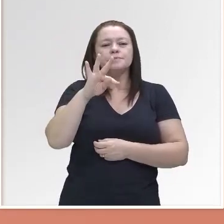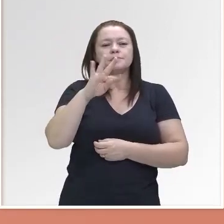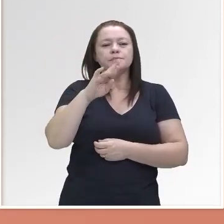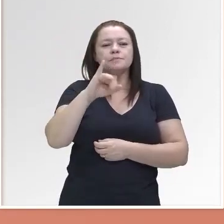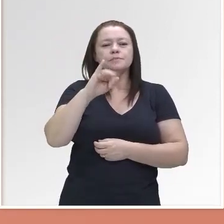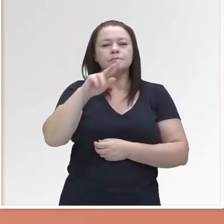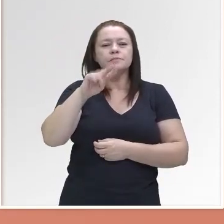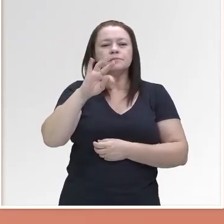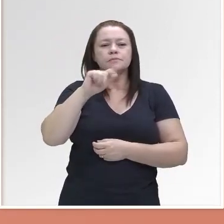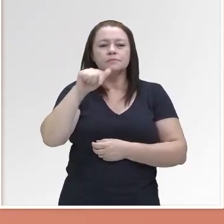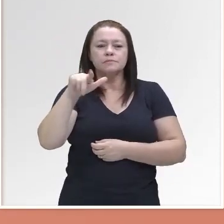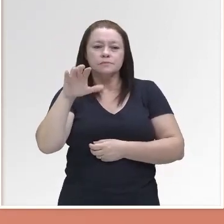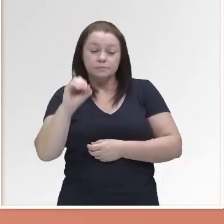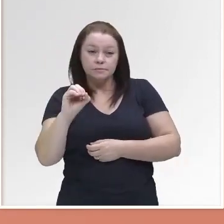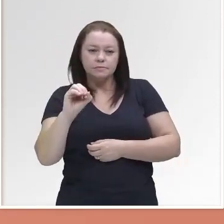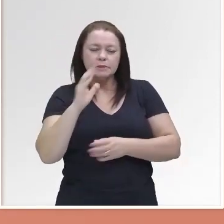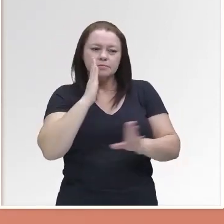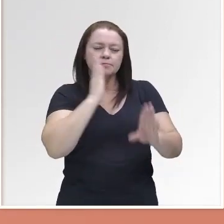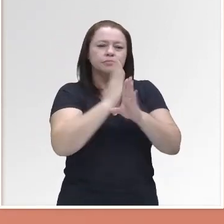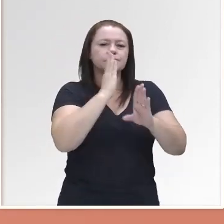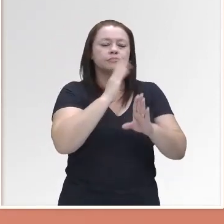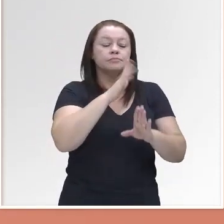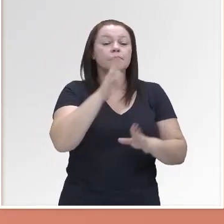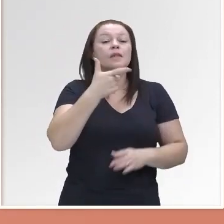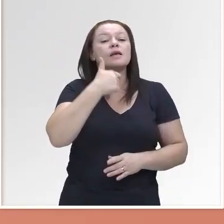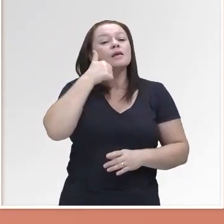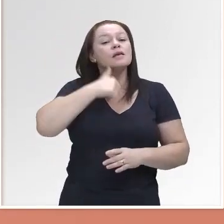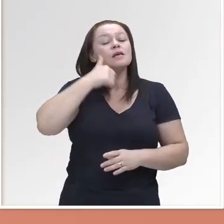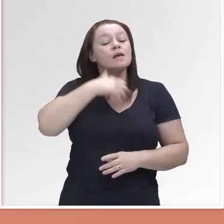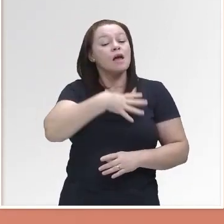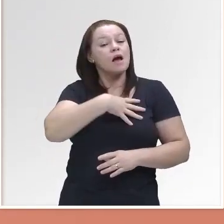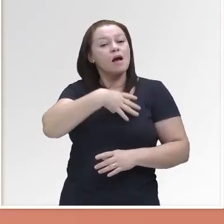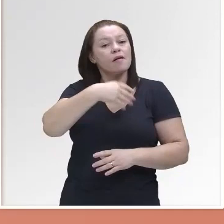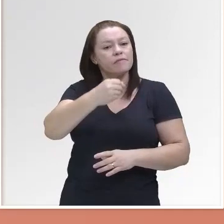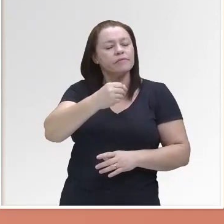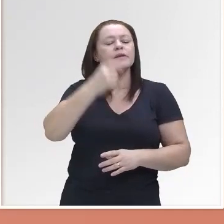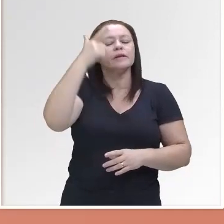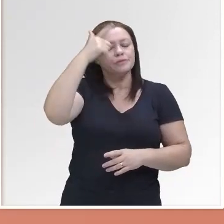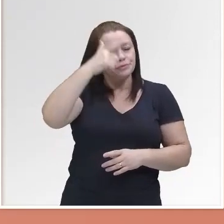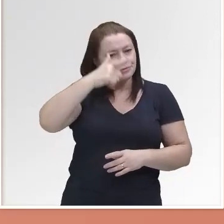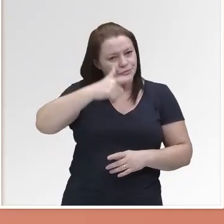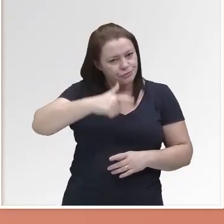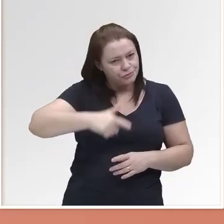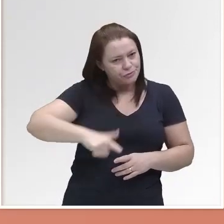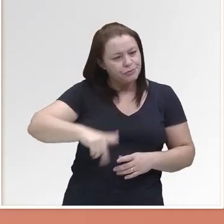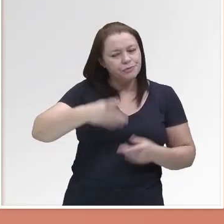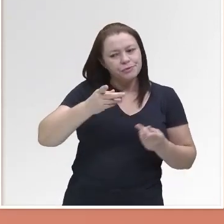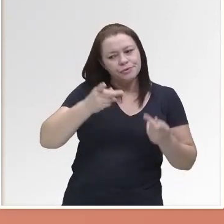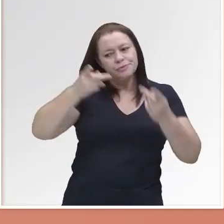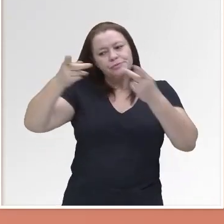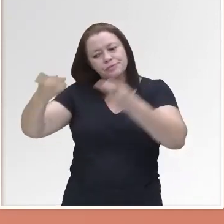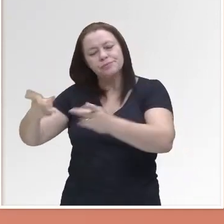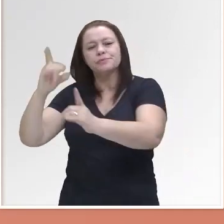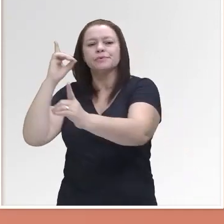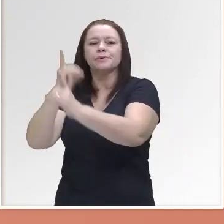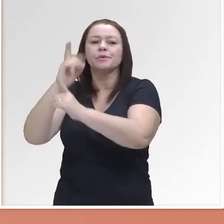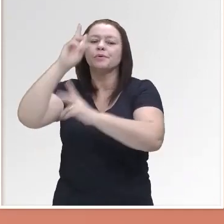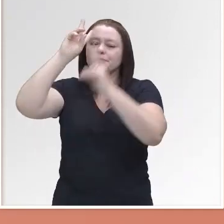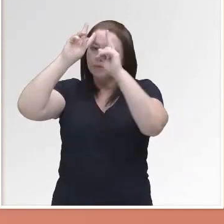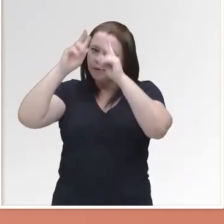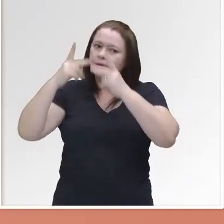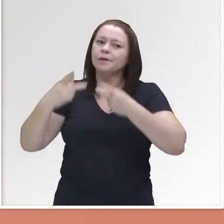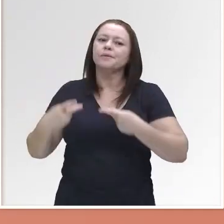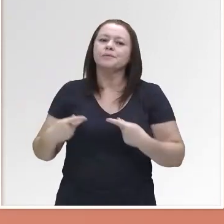descobriu que Ariel tinha ido outra vez à superfície